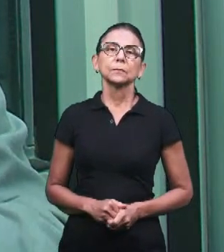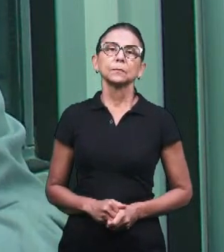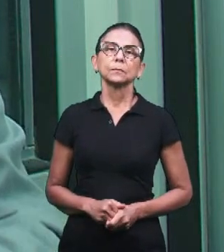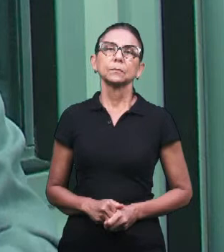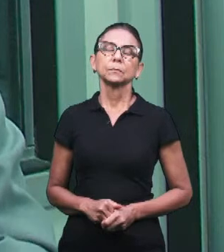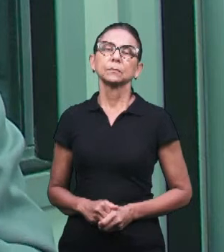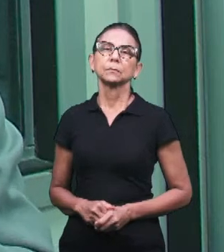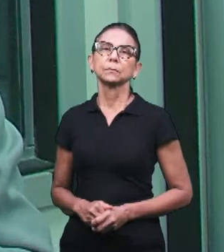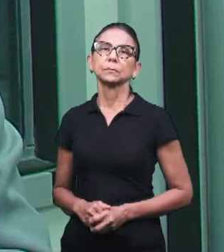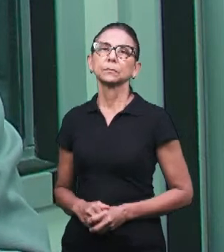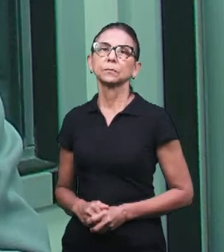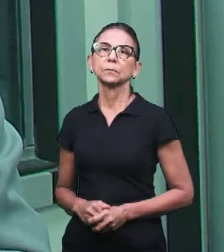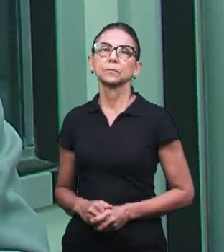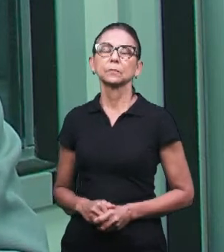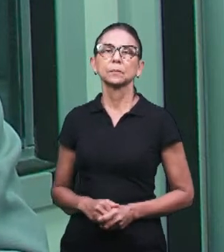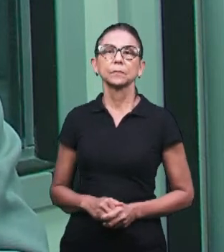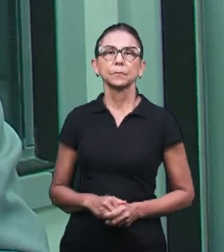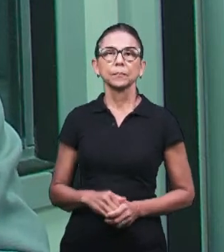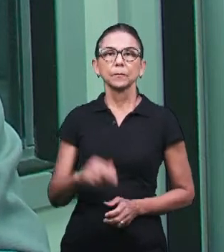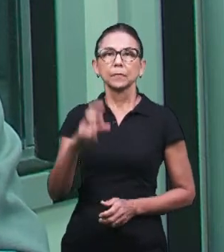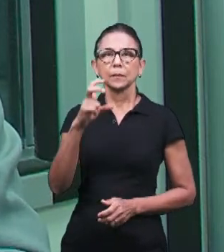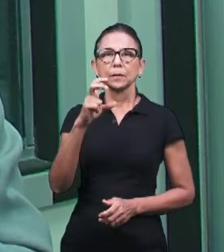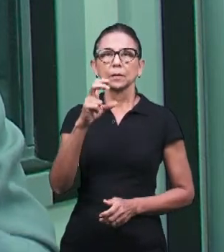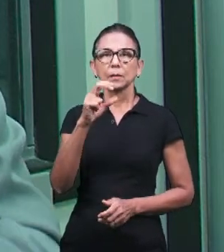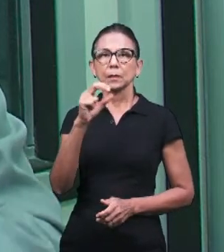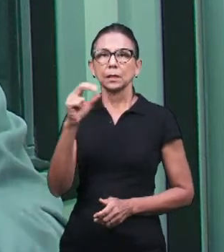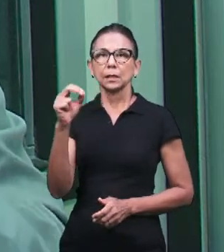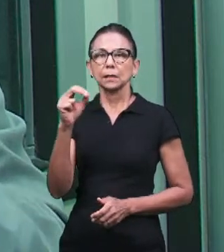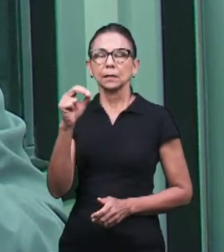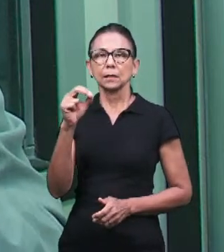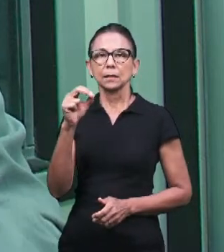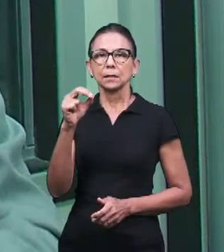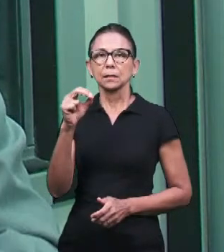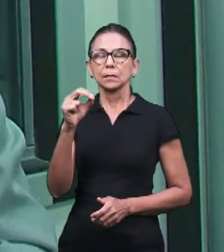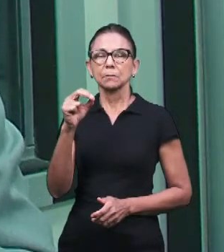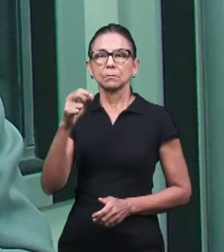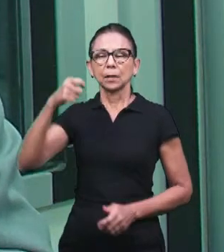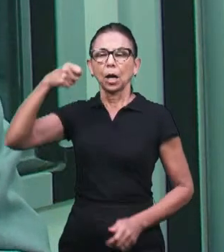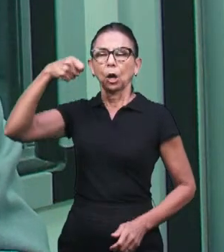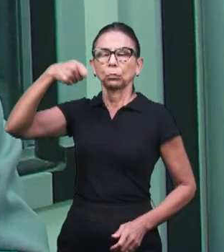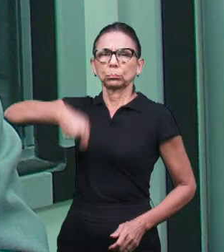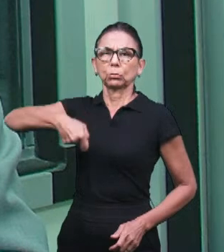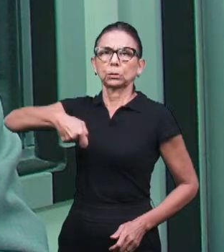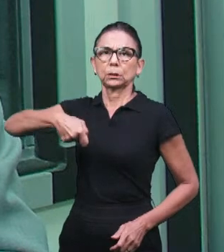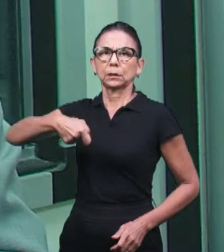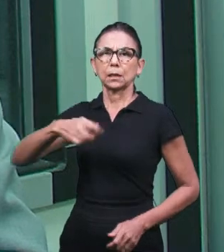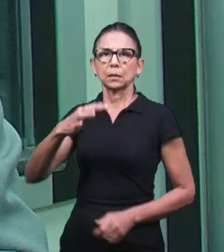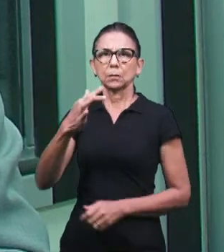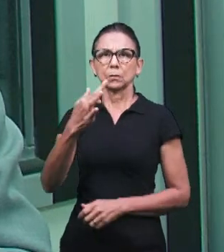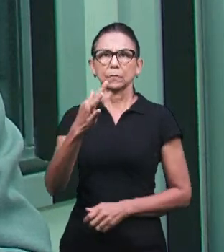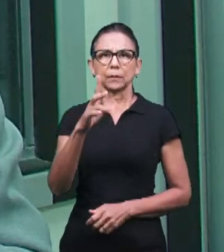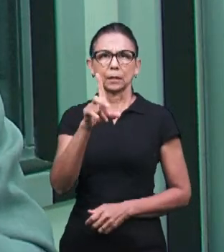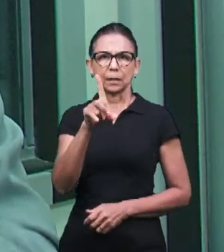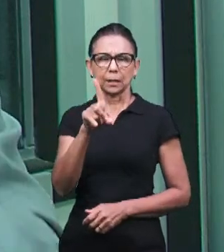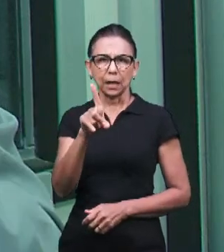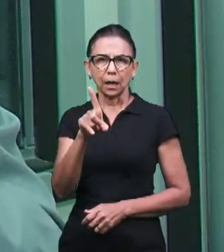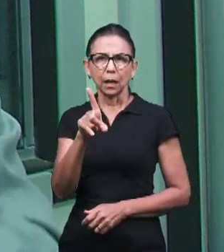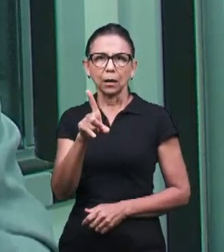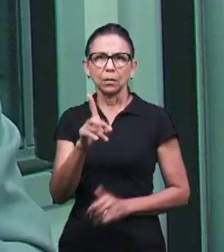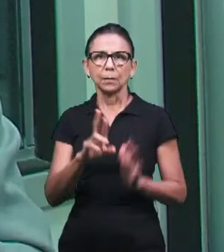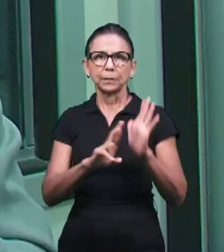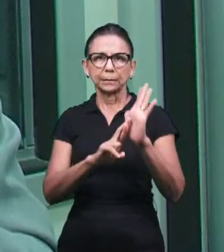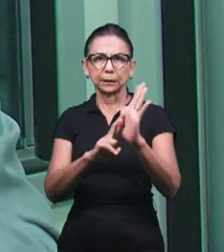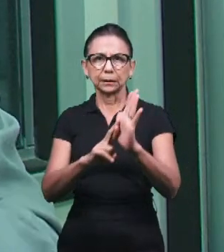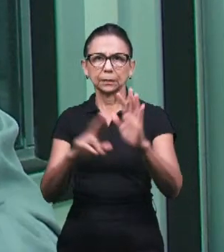Mas nós tivemos 500 autoridades presentes, todas as autoridades federais com representação em Brasília, que são